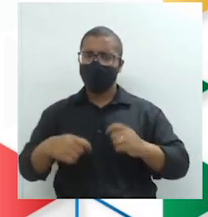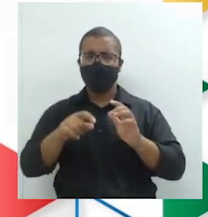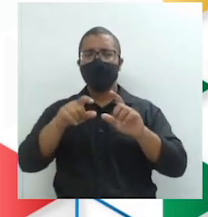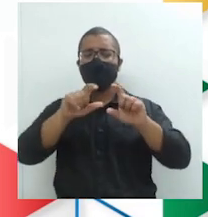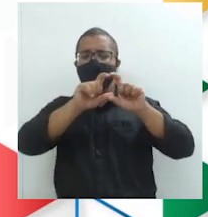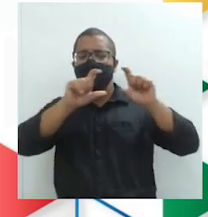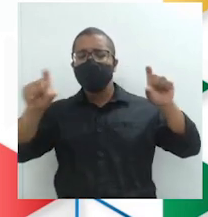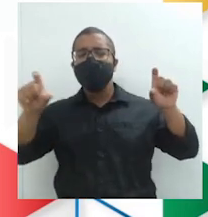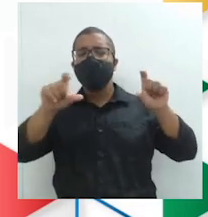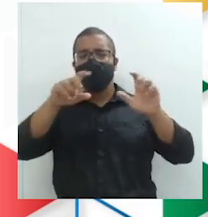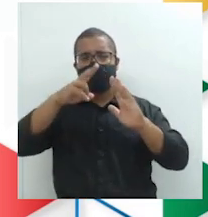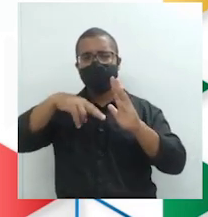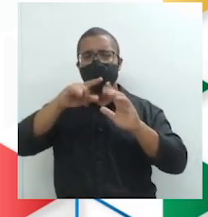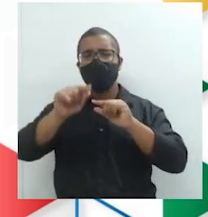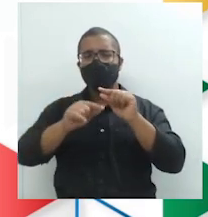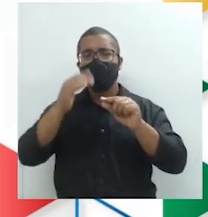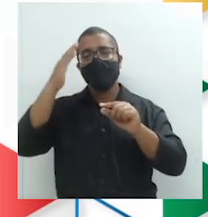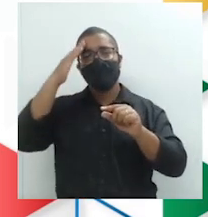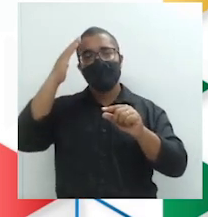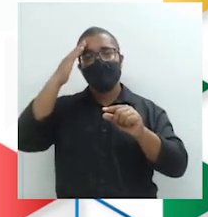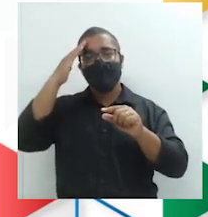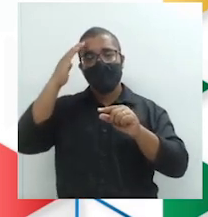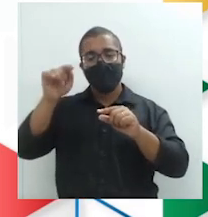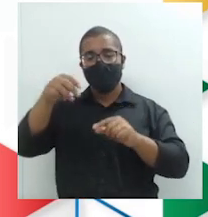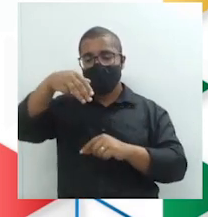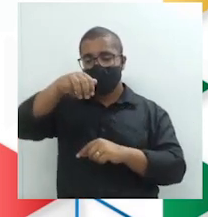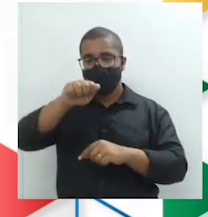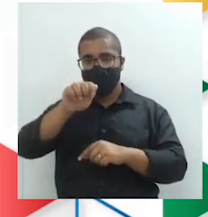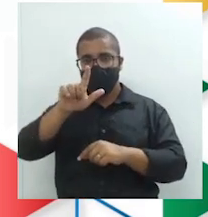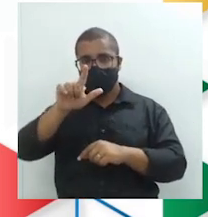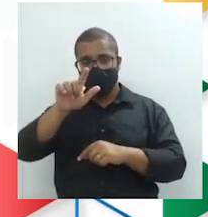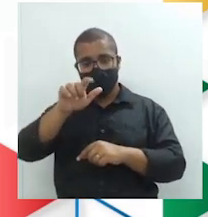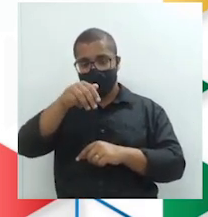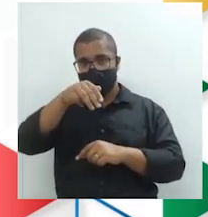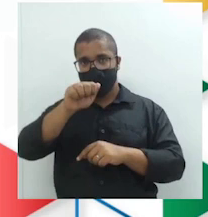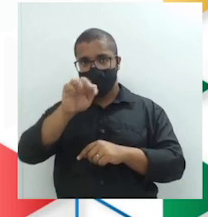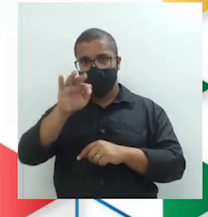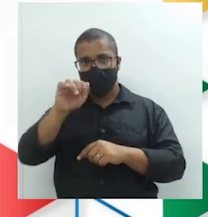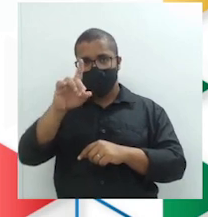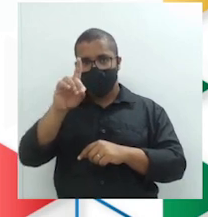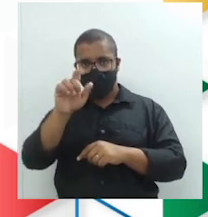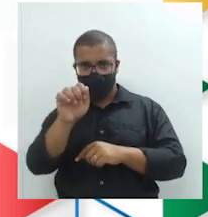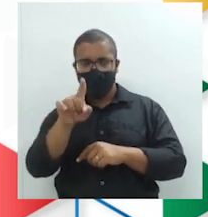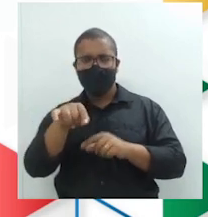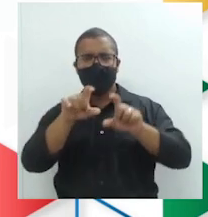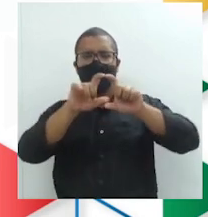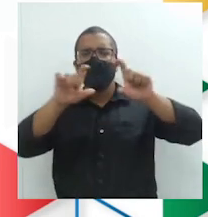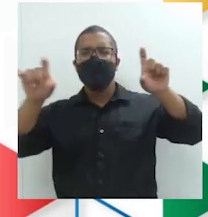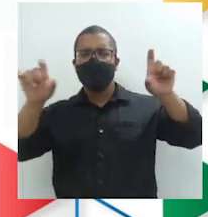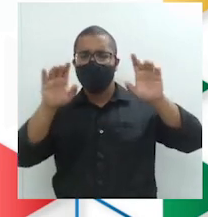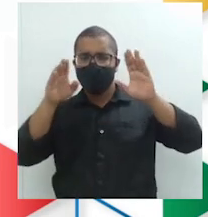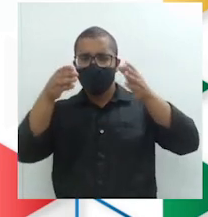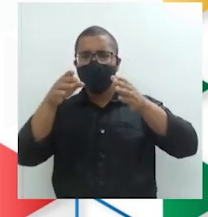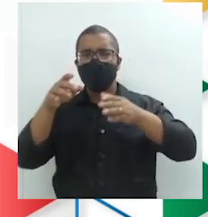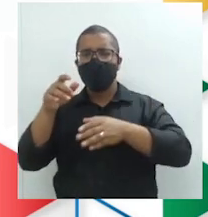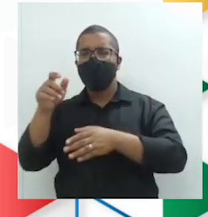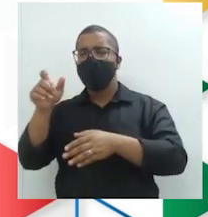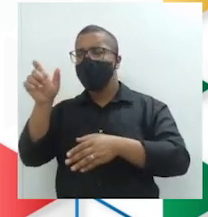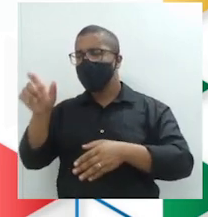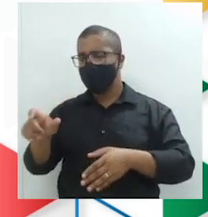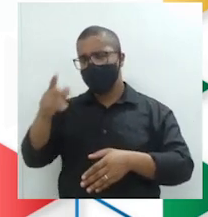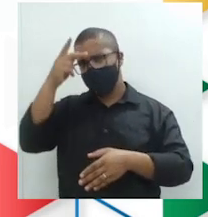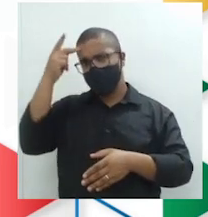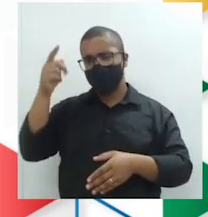tirinhas de Mafalda é saber que a Mafalda é uma personagem das tirinhas criadas pelo autor